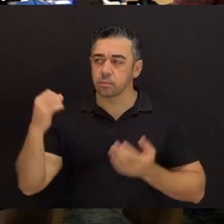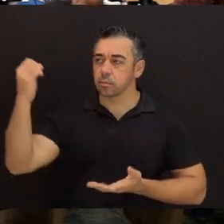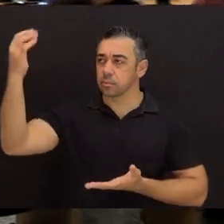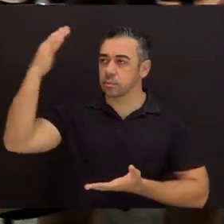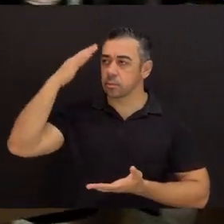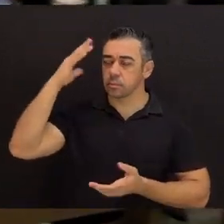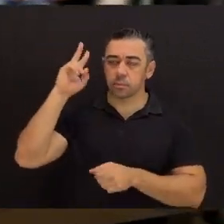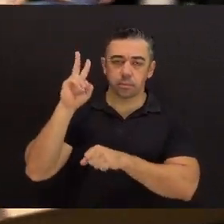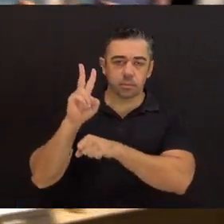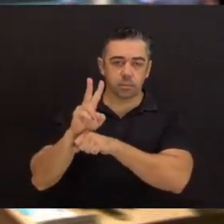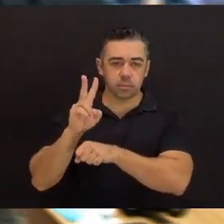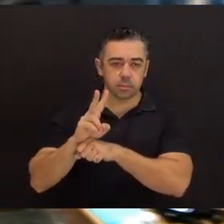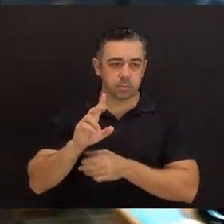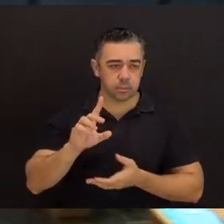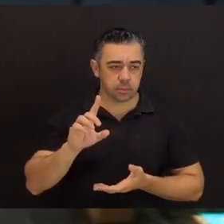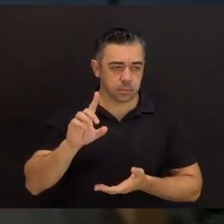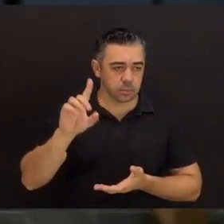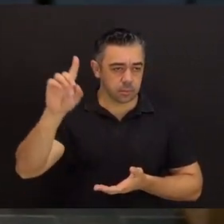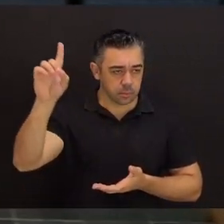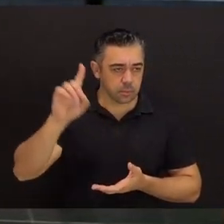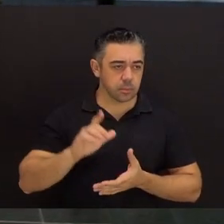graça e proteção de Deus